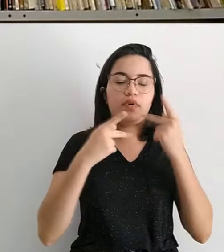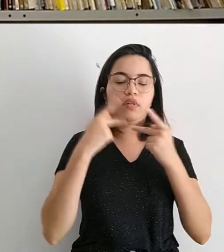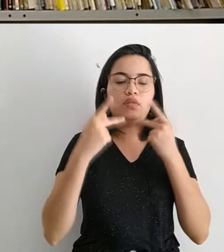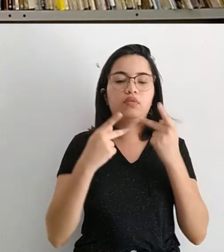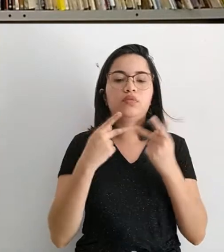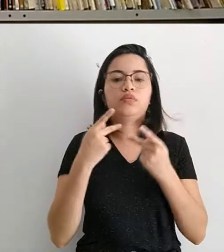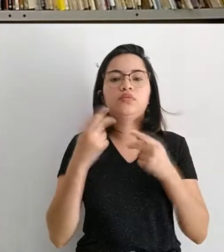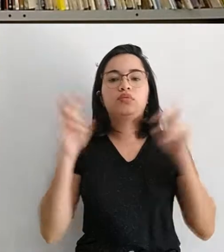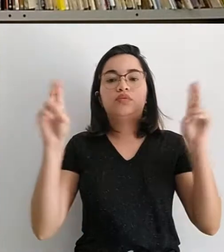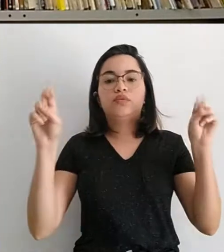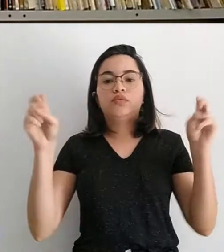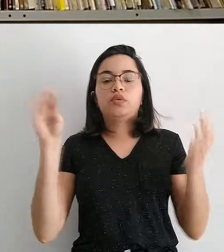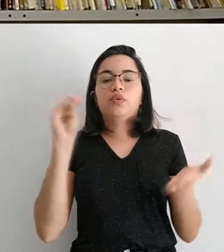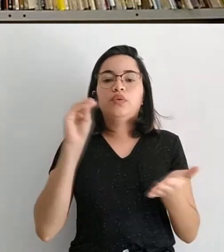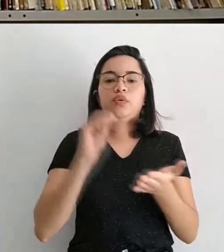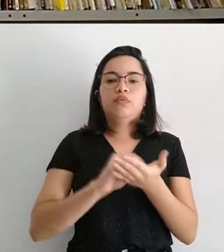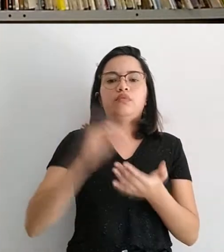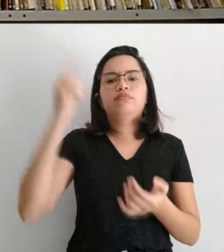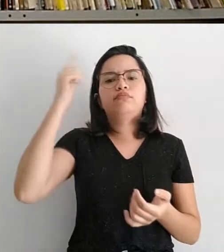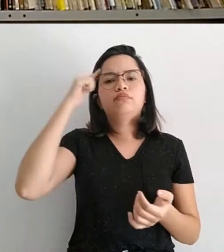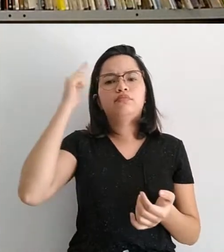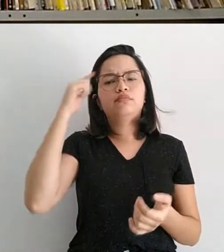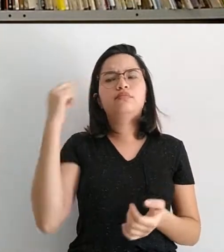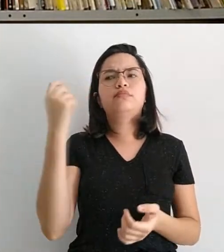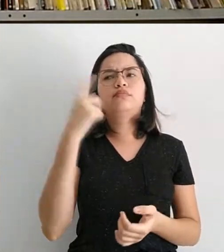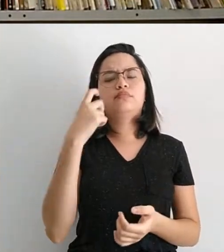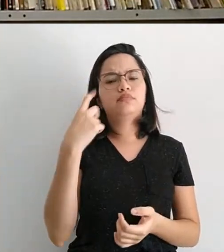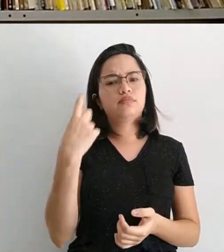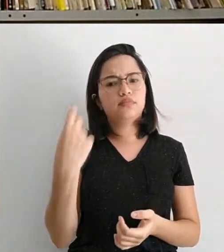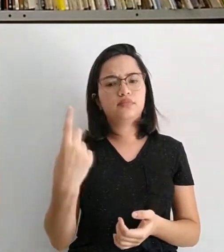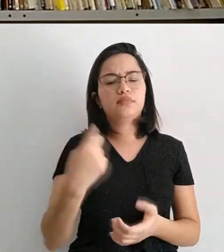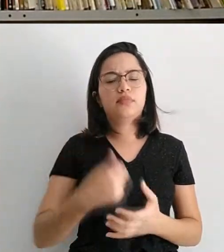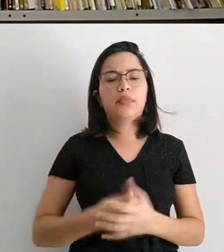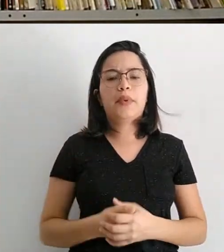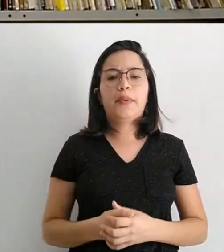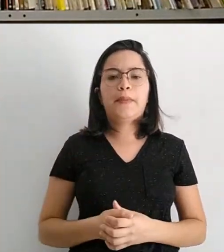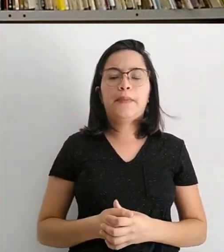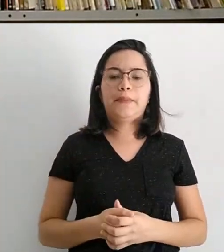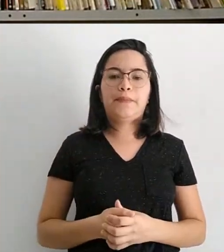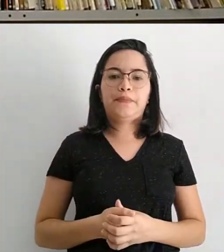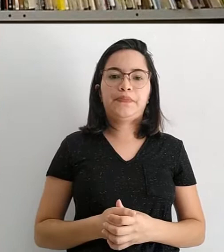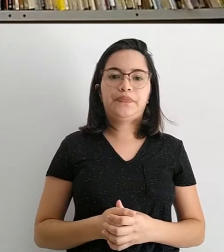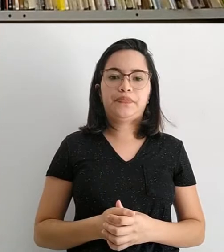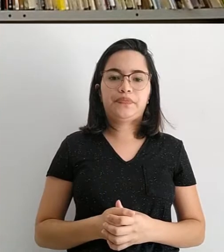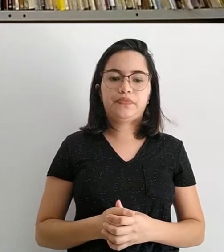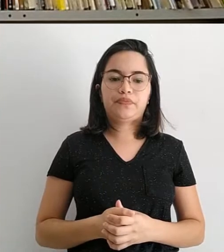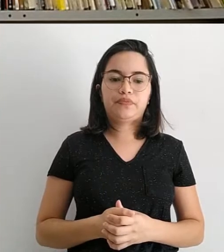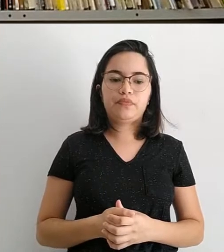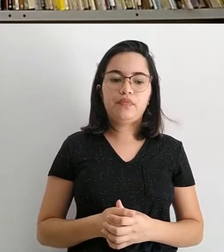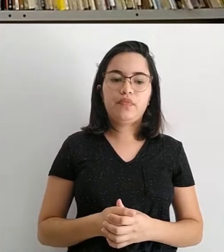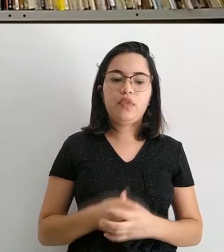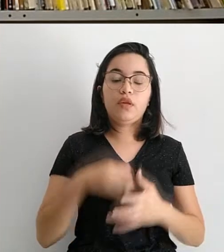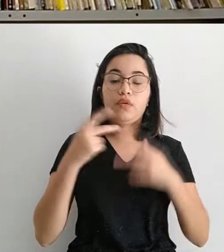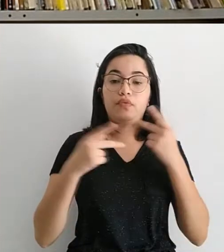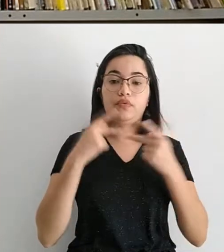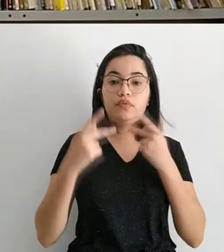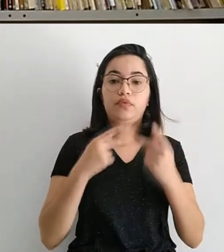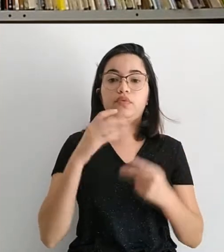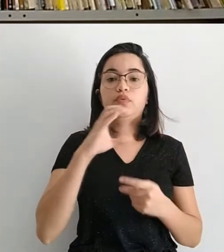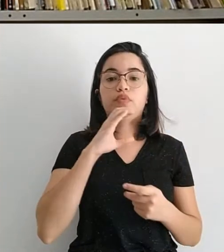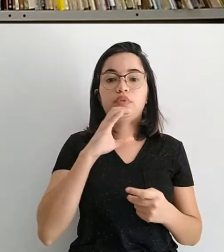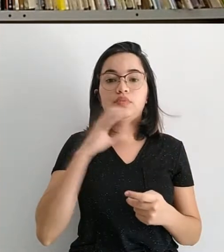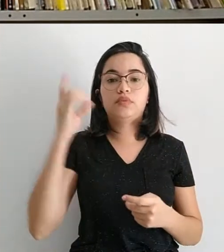ele coloca um pensamento muito interessante a respeito do conhecimento